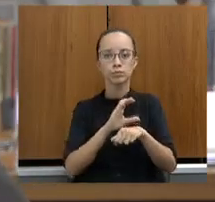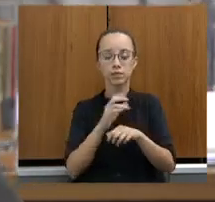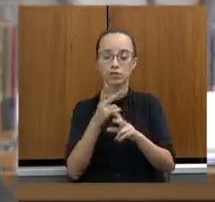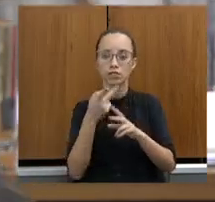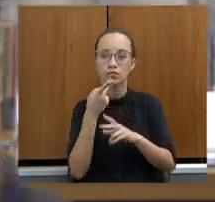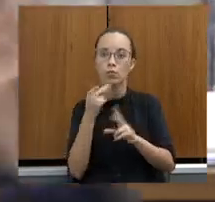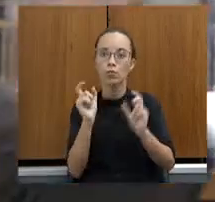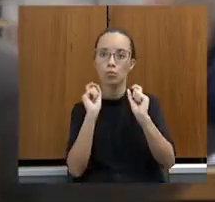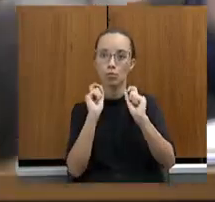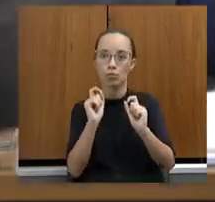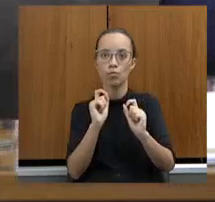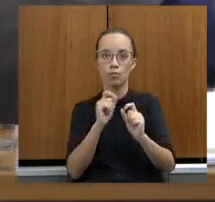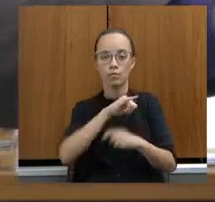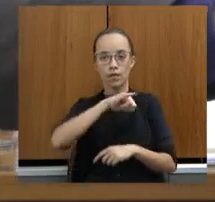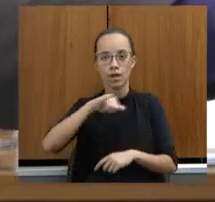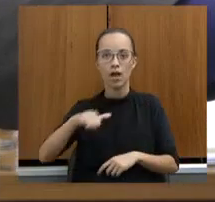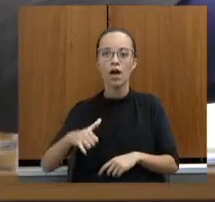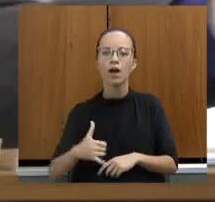Barreto